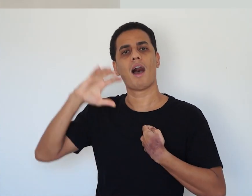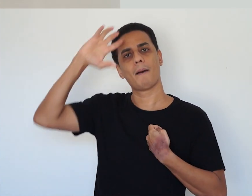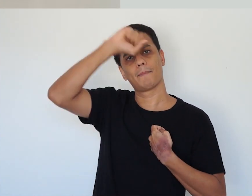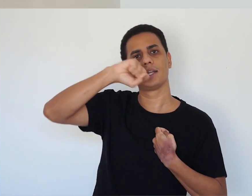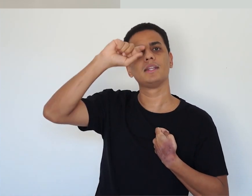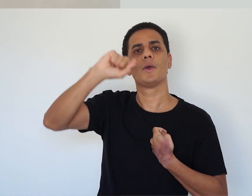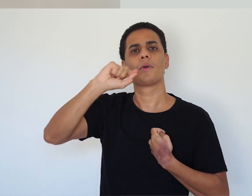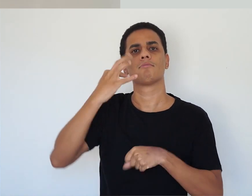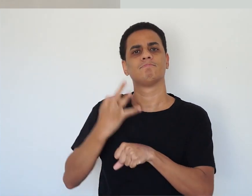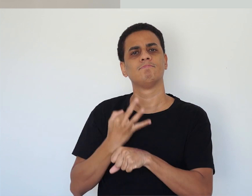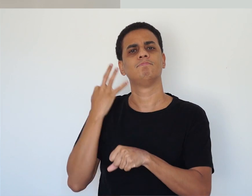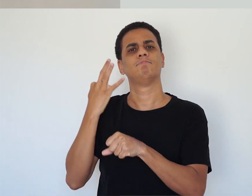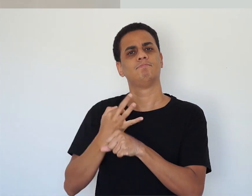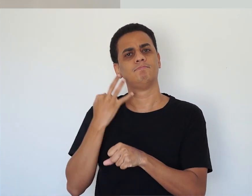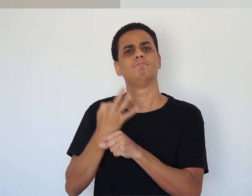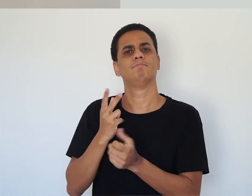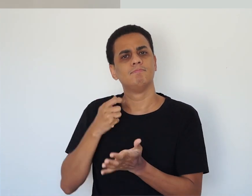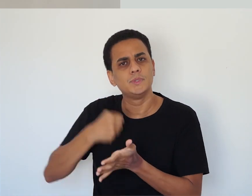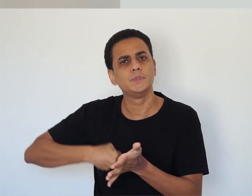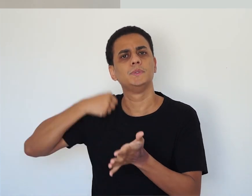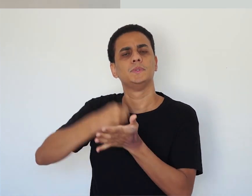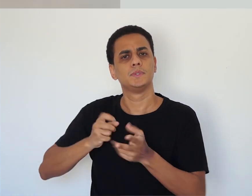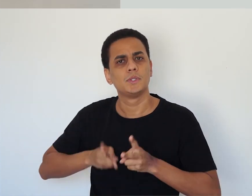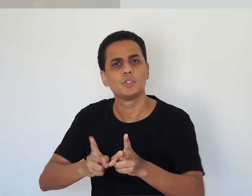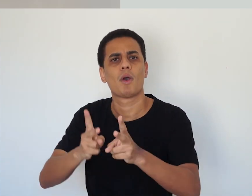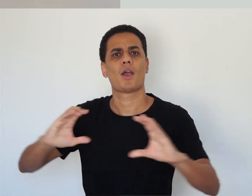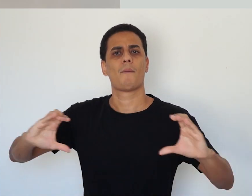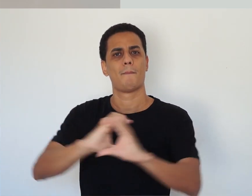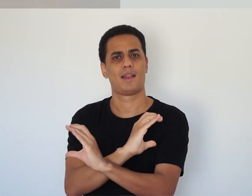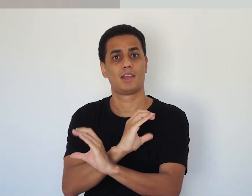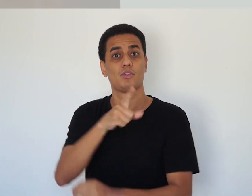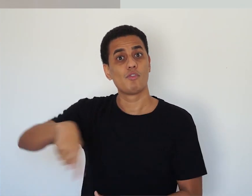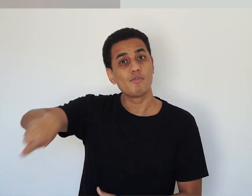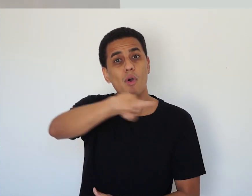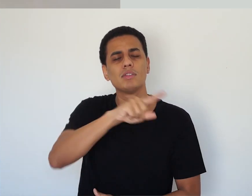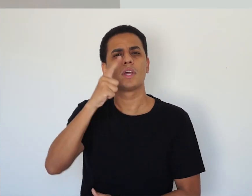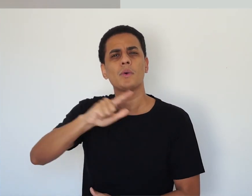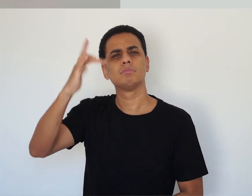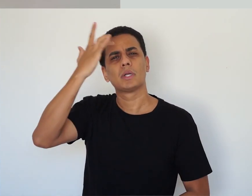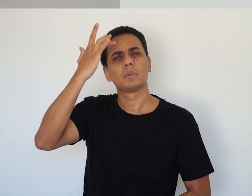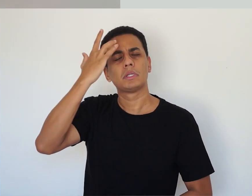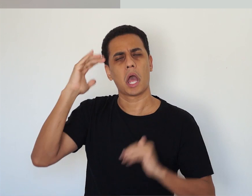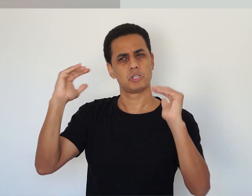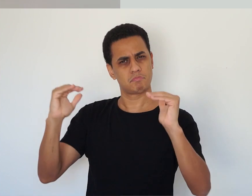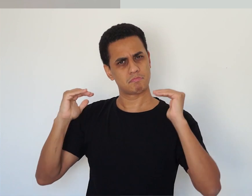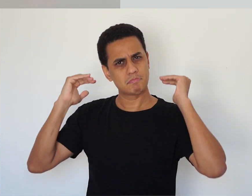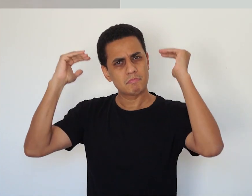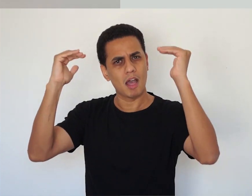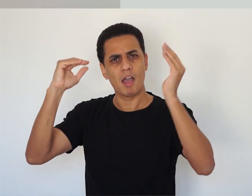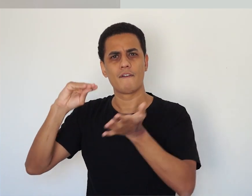E a perseverança, ela deve ter ação completa, a fim de que vocês sejam maduros e íntegros, sem